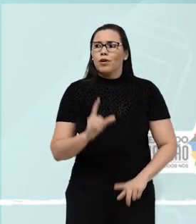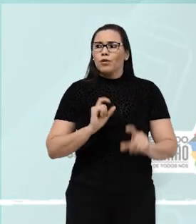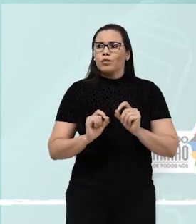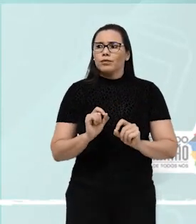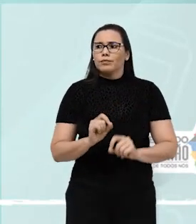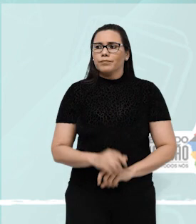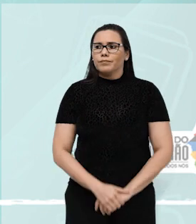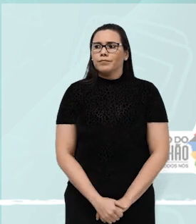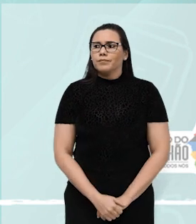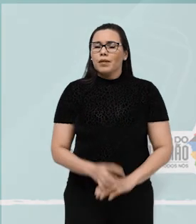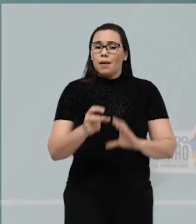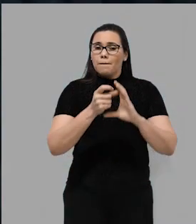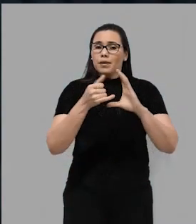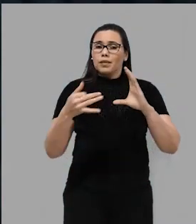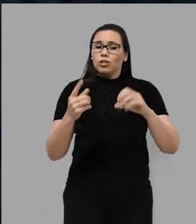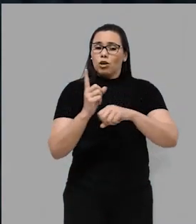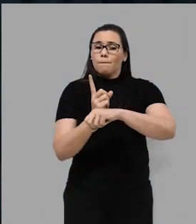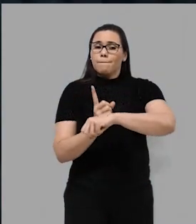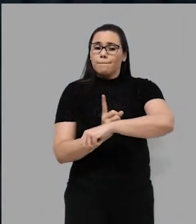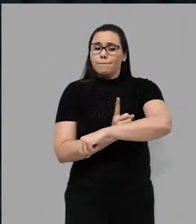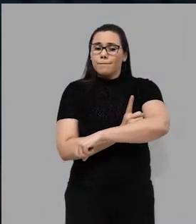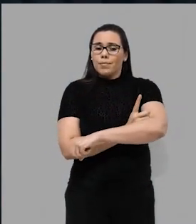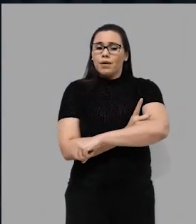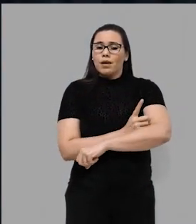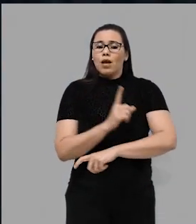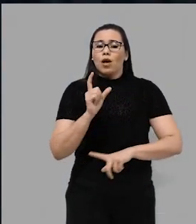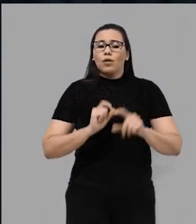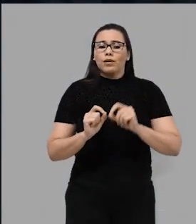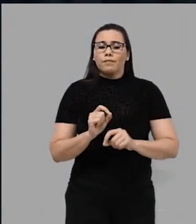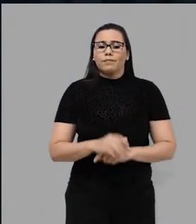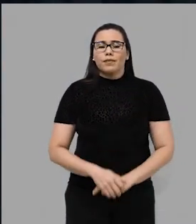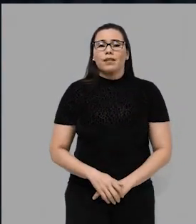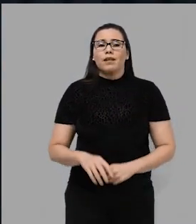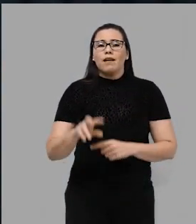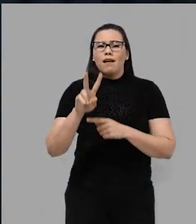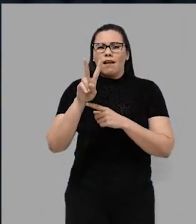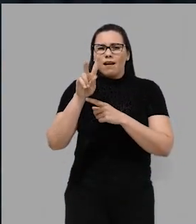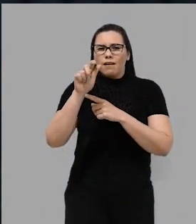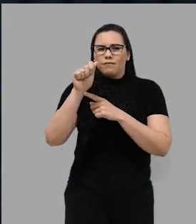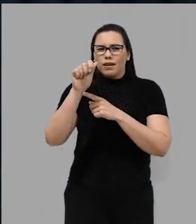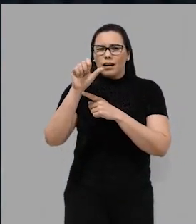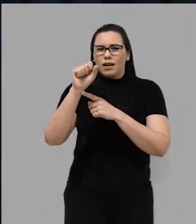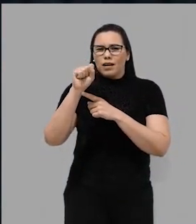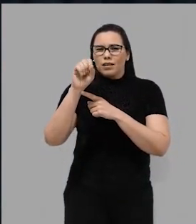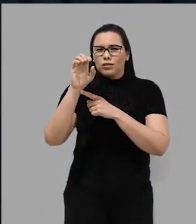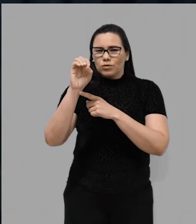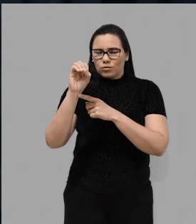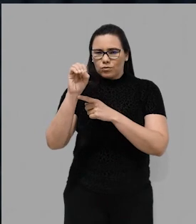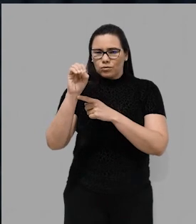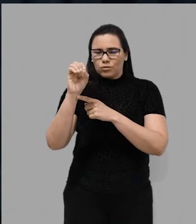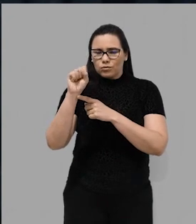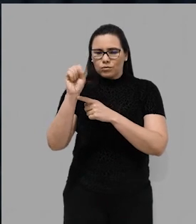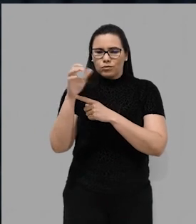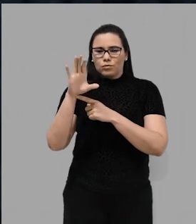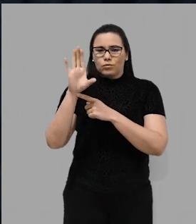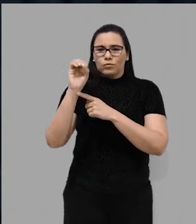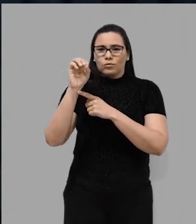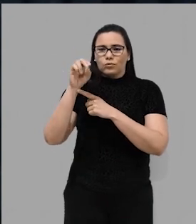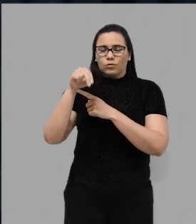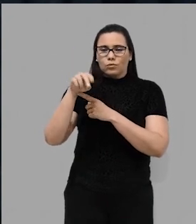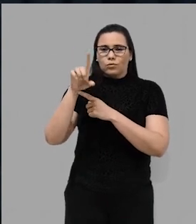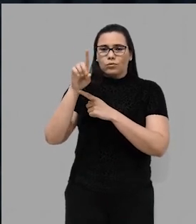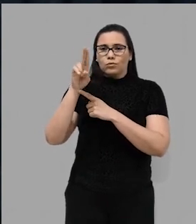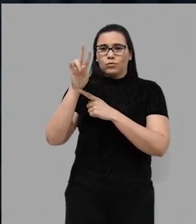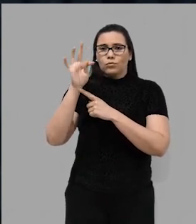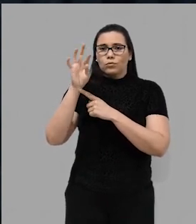característica evoluída, que é a presença de vasos condutores. Então, esses vasos condutores não está presente,